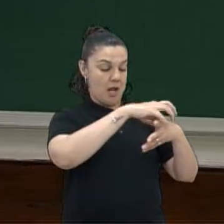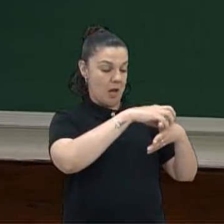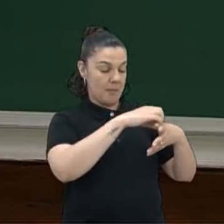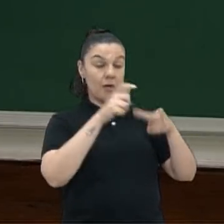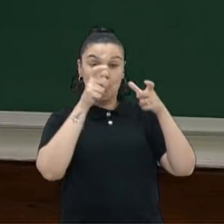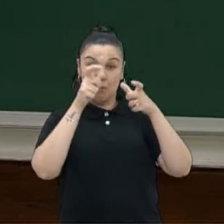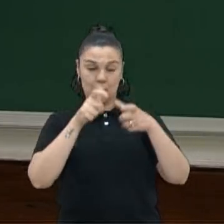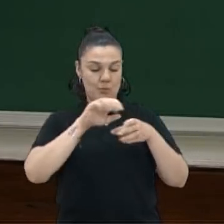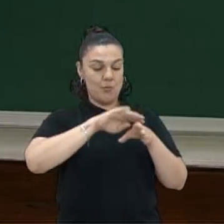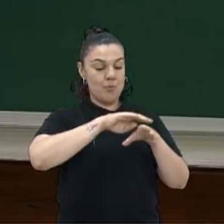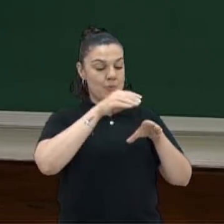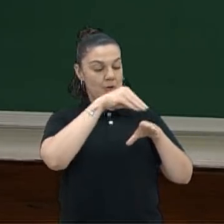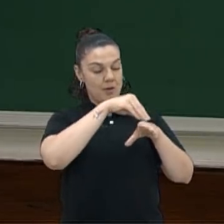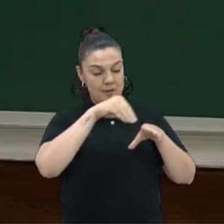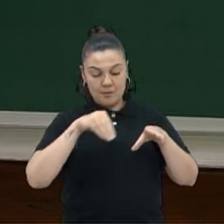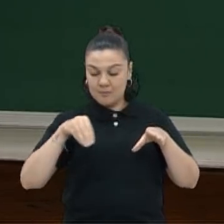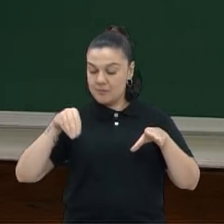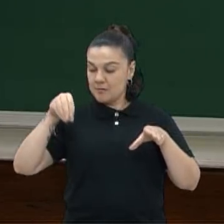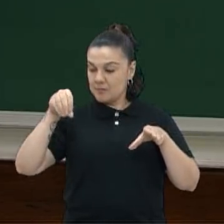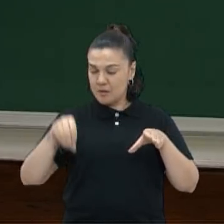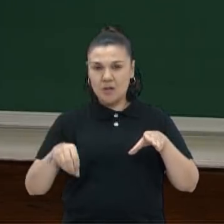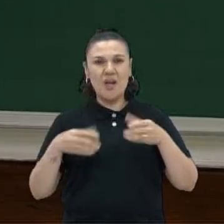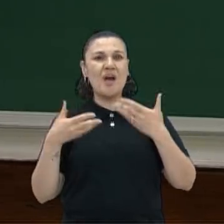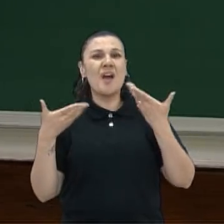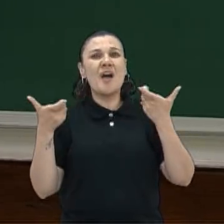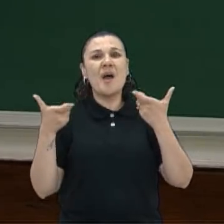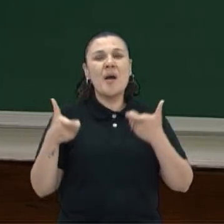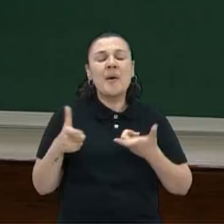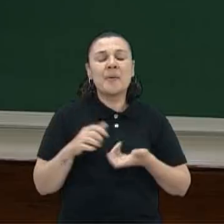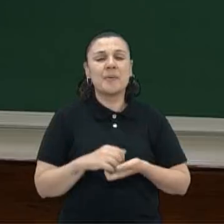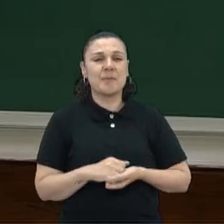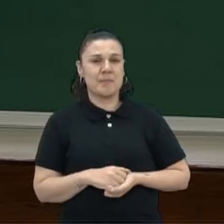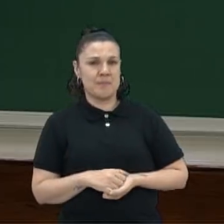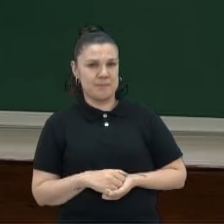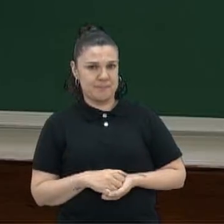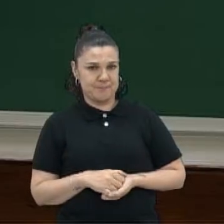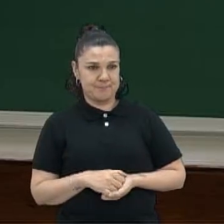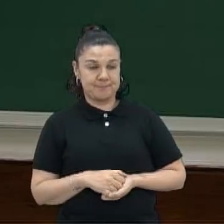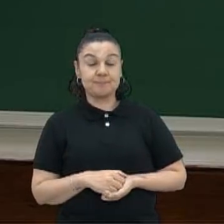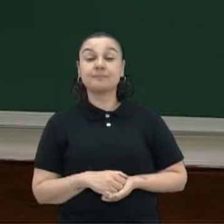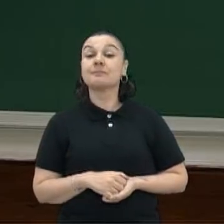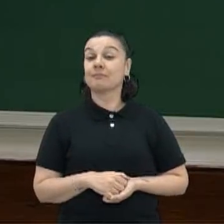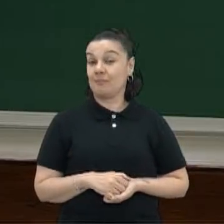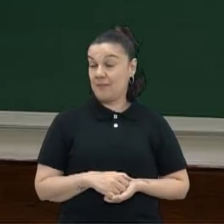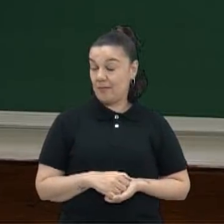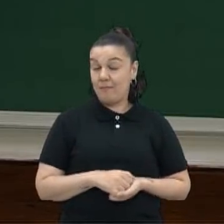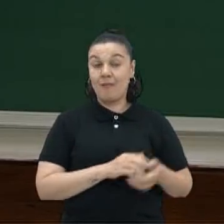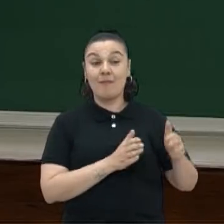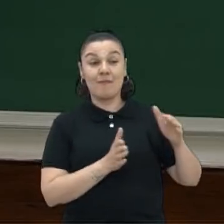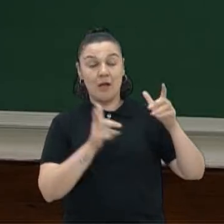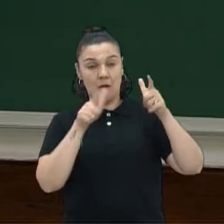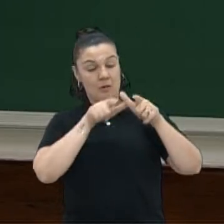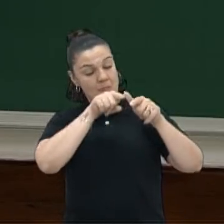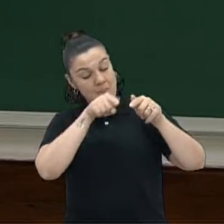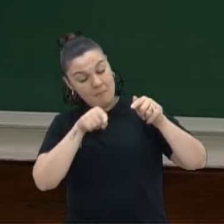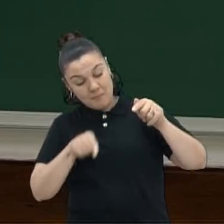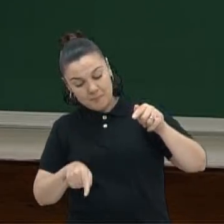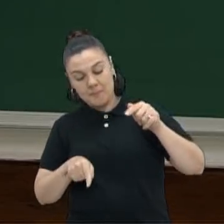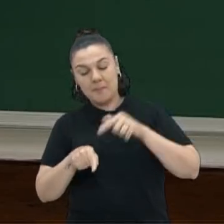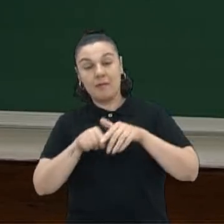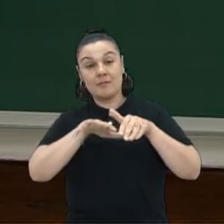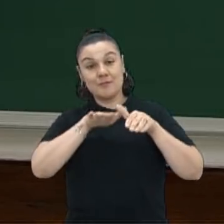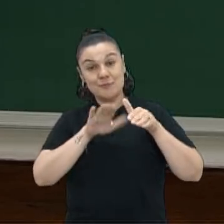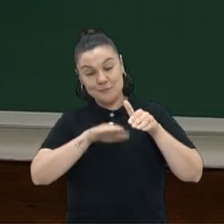um lugar e transporta para outro. Mas para onde vai esse material? Ele vai para as áreas mais baixas